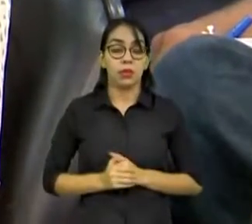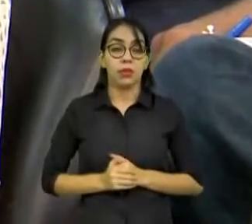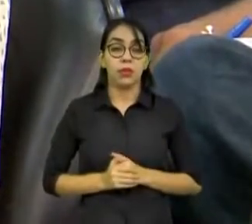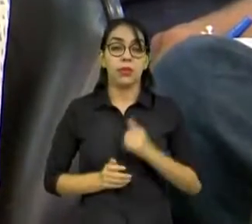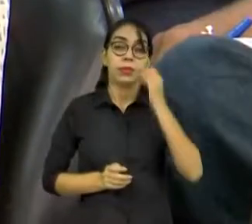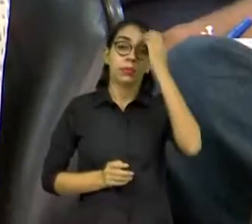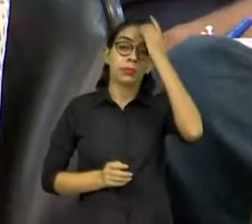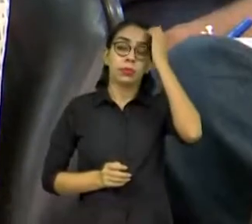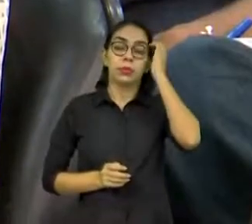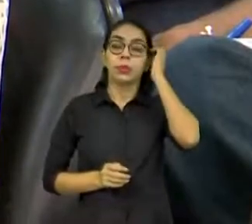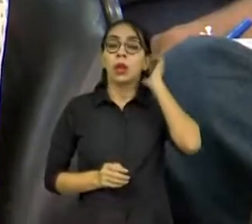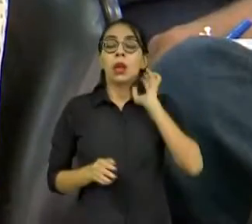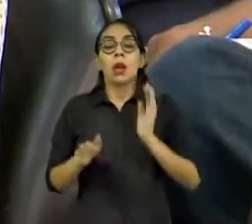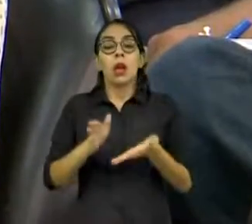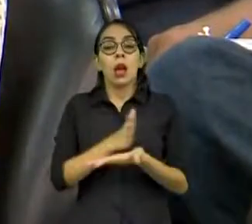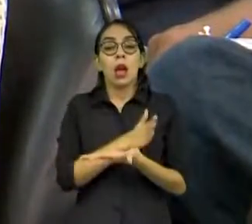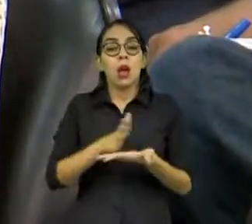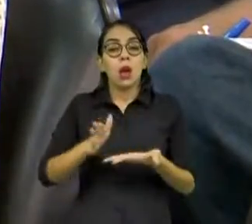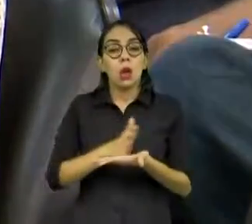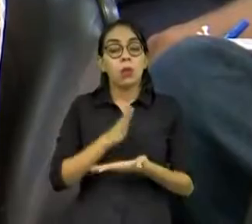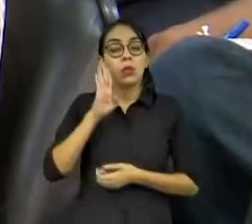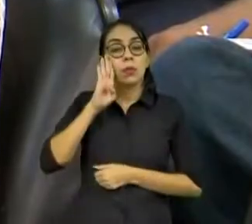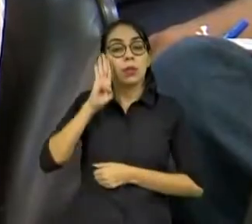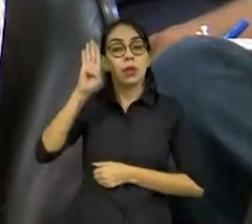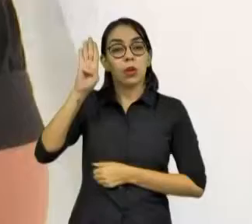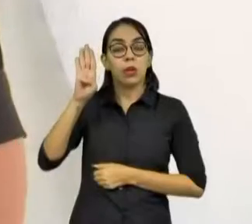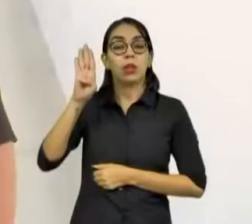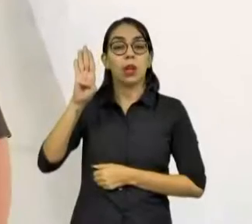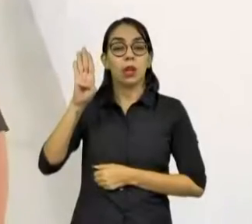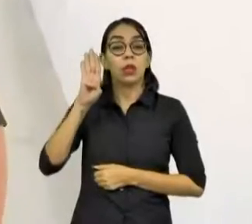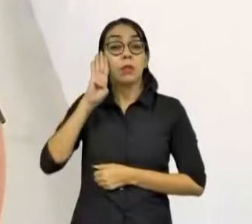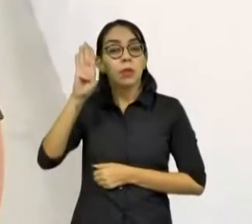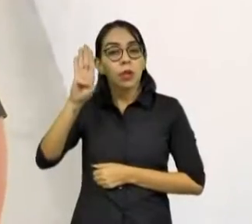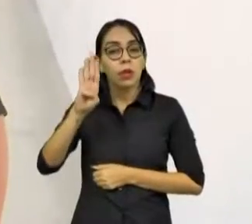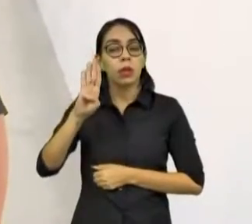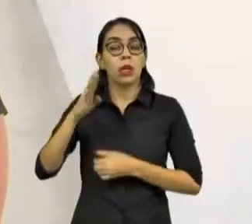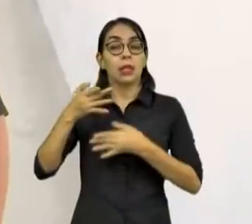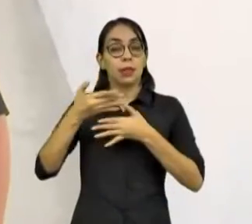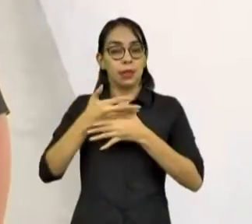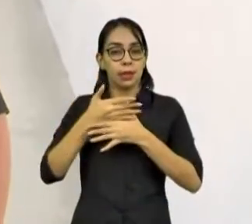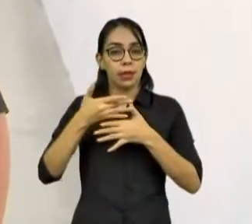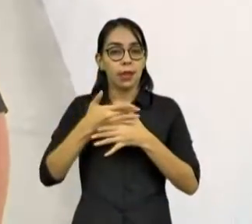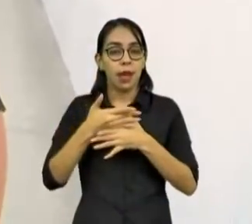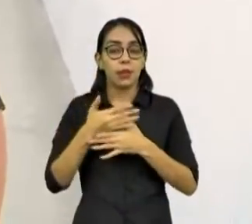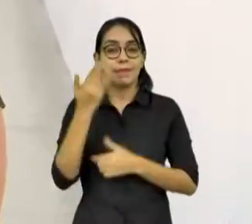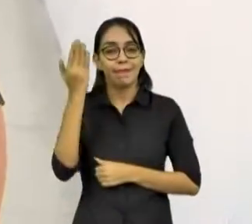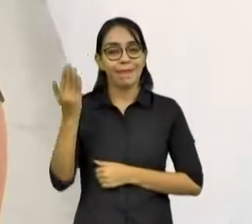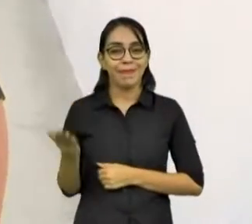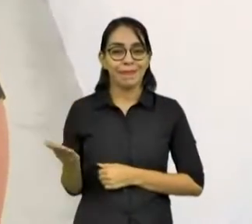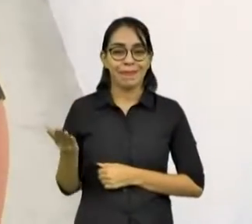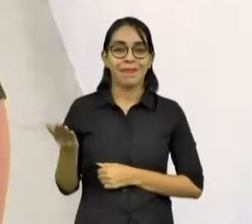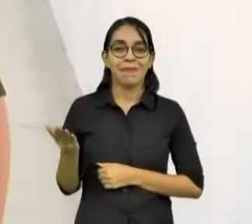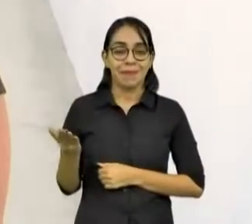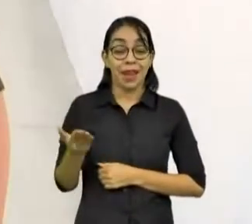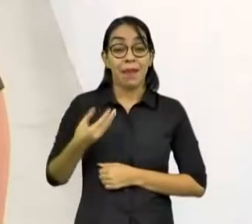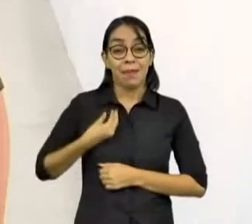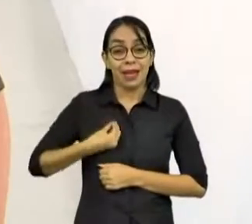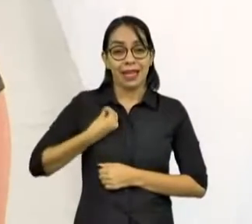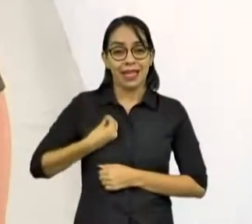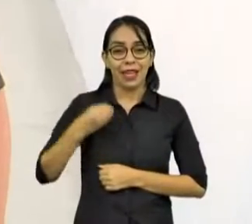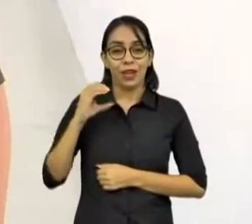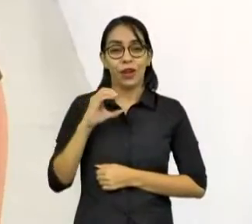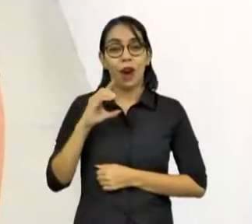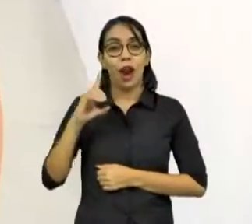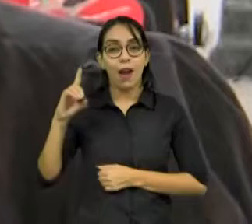demandas prioritárias do Centro-Sul e Vale do Salgado, estava Conceição Perulino, a coordenadora regional